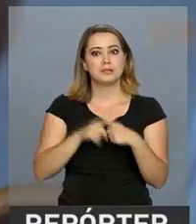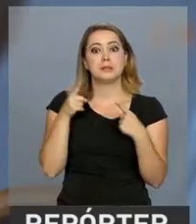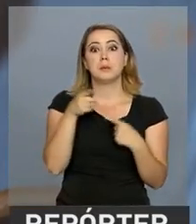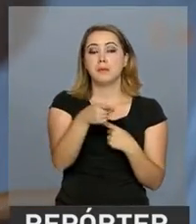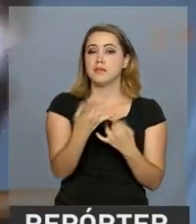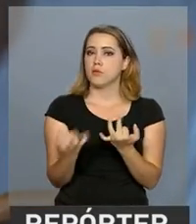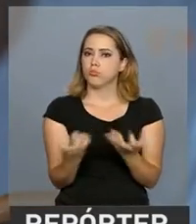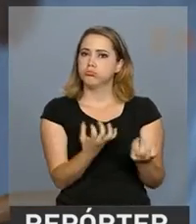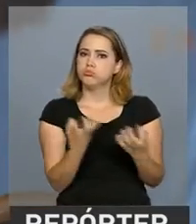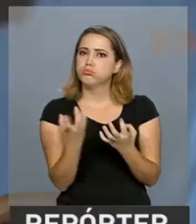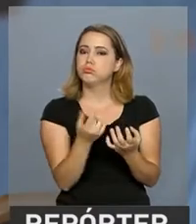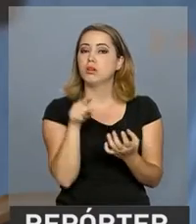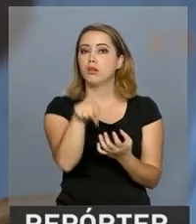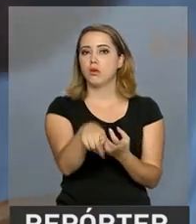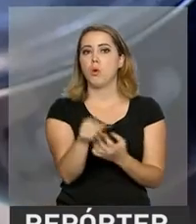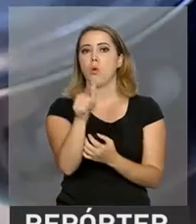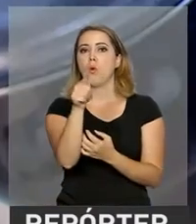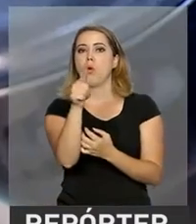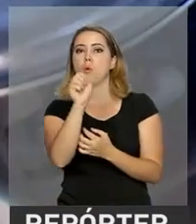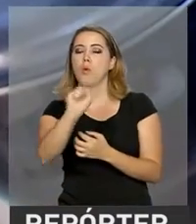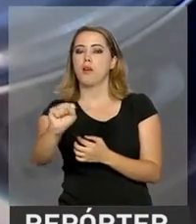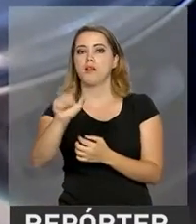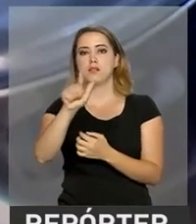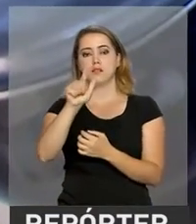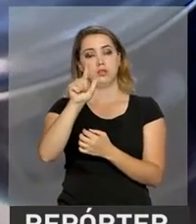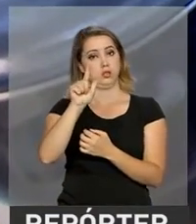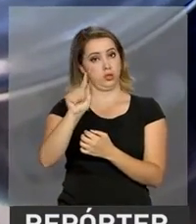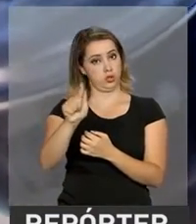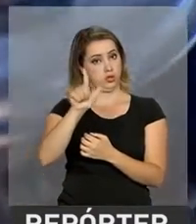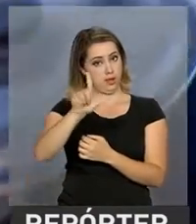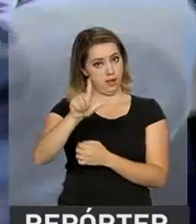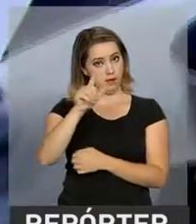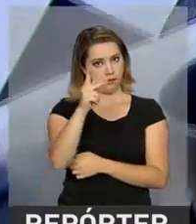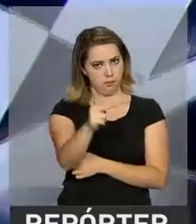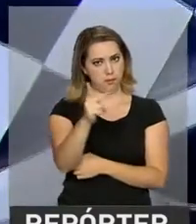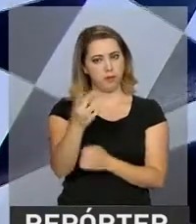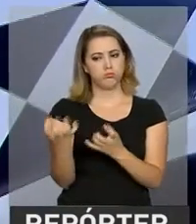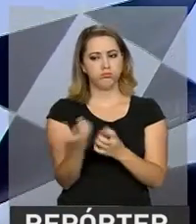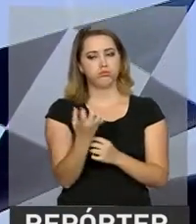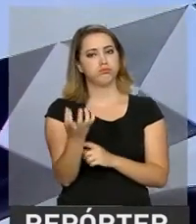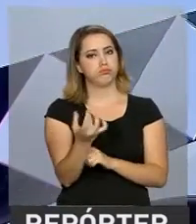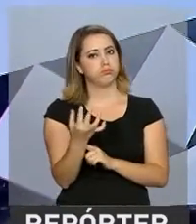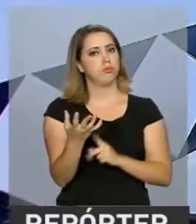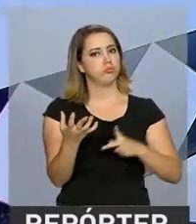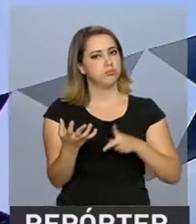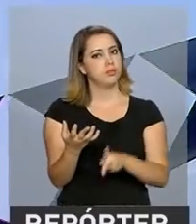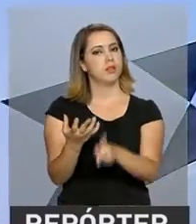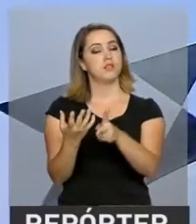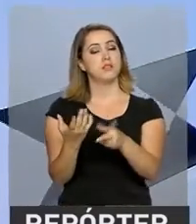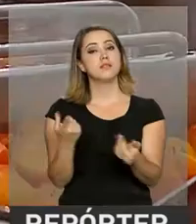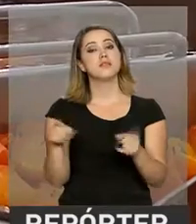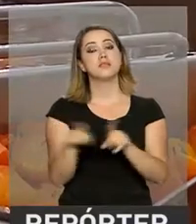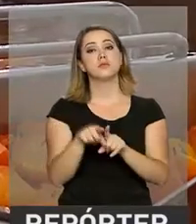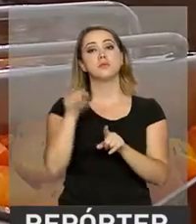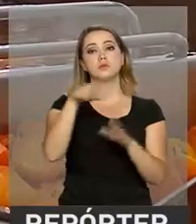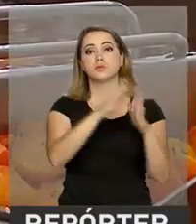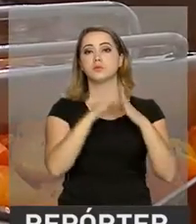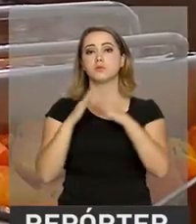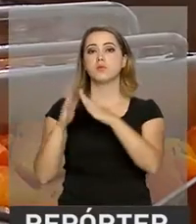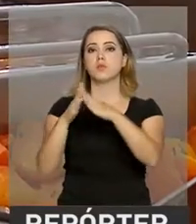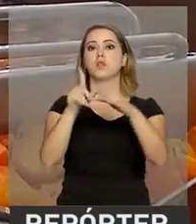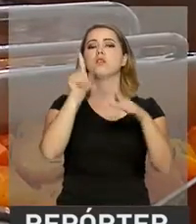liquefeito de petróleo glp que mantém acesa a chama da maioria dos fogões nas casas do brasil um